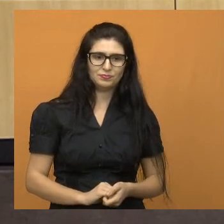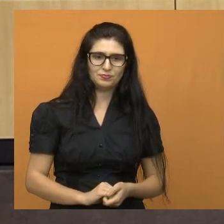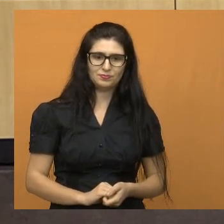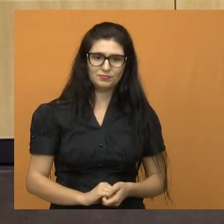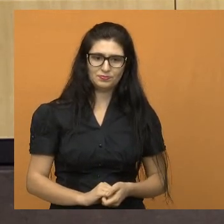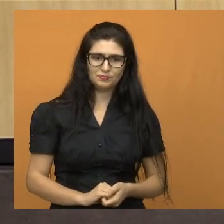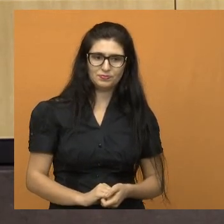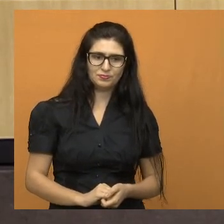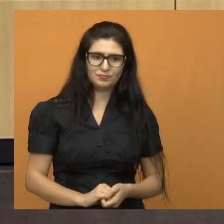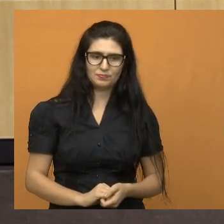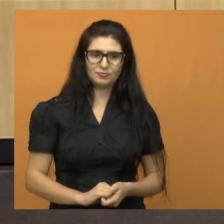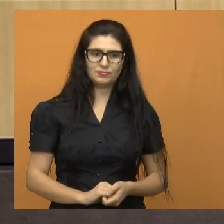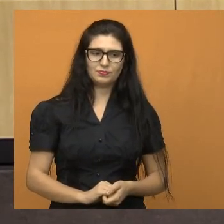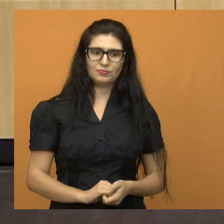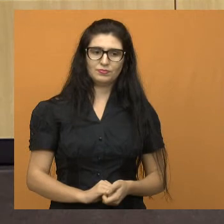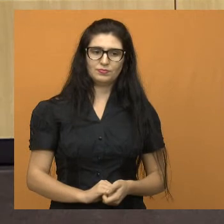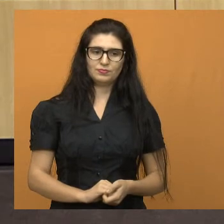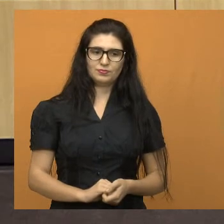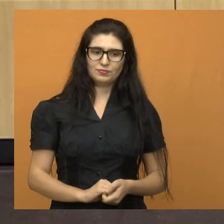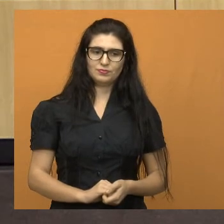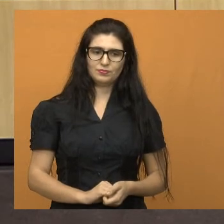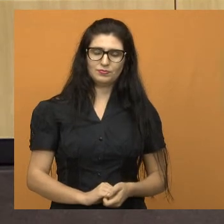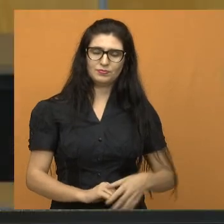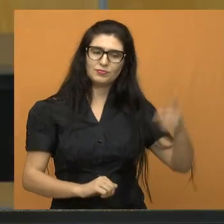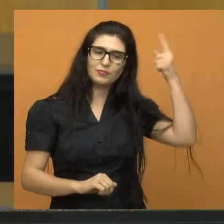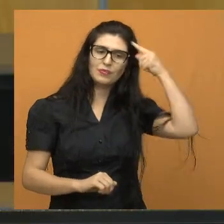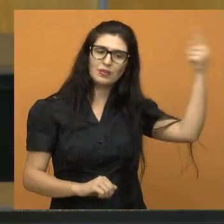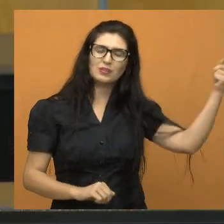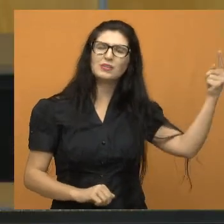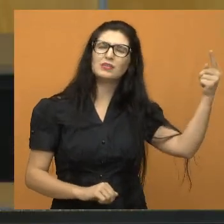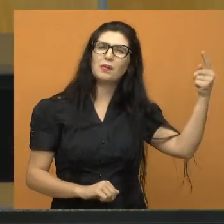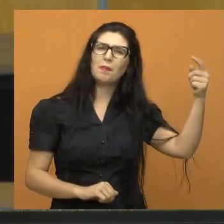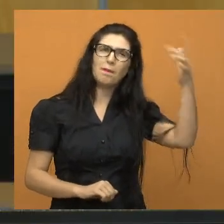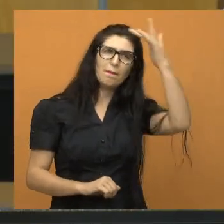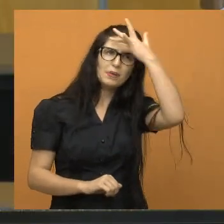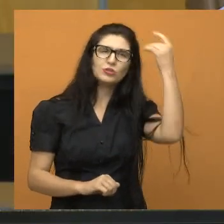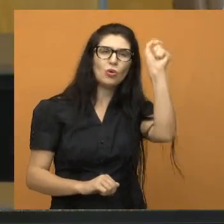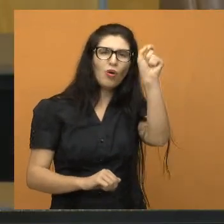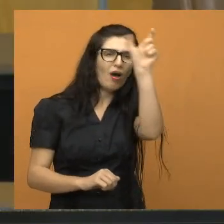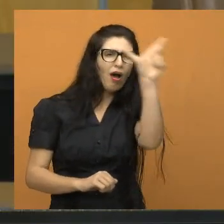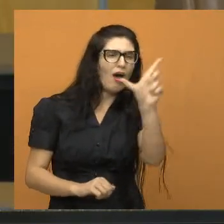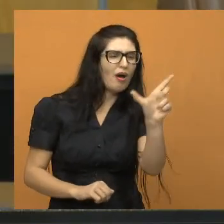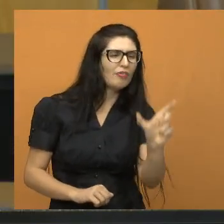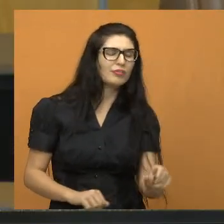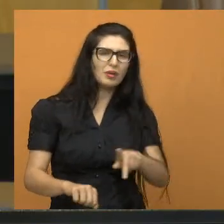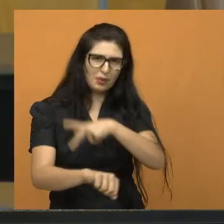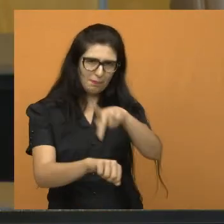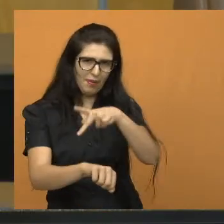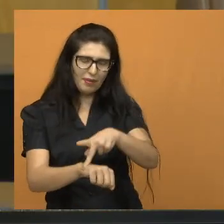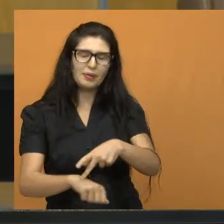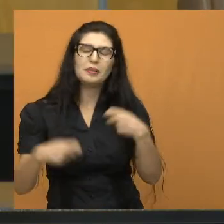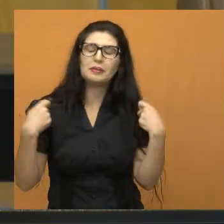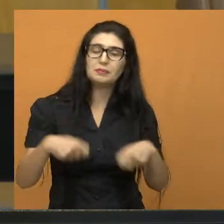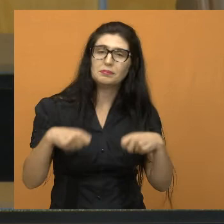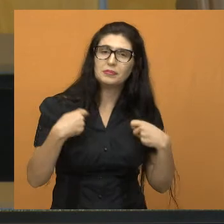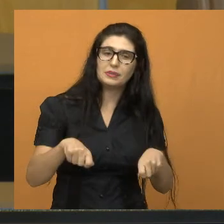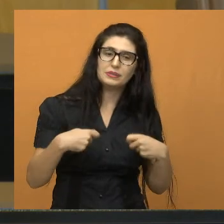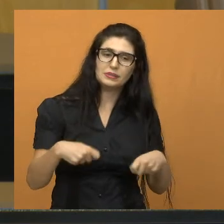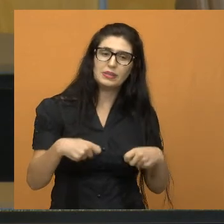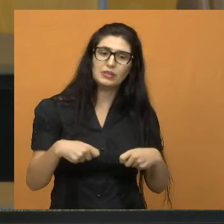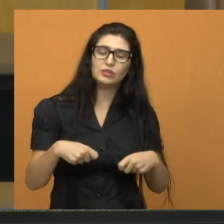Tem um pensamento africano que eu gosto muito. Ele fala assim que é preciso uma